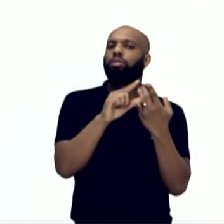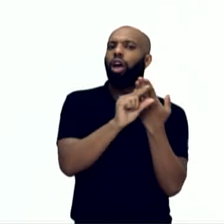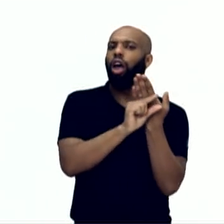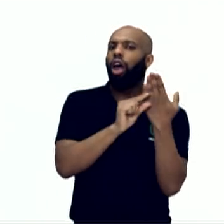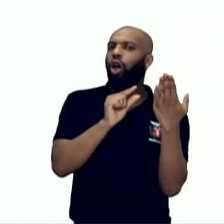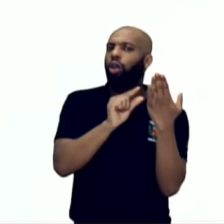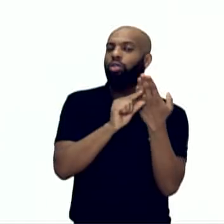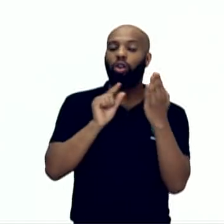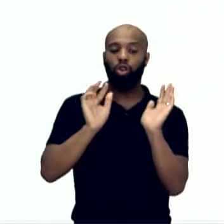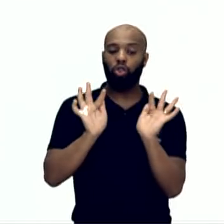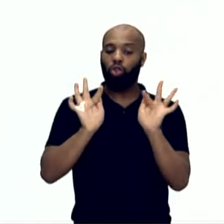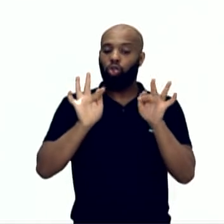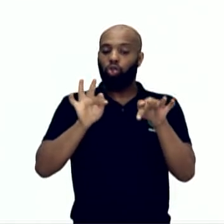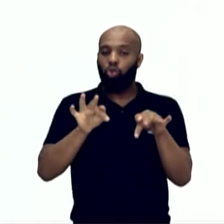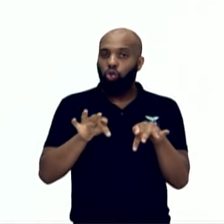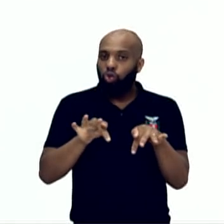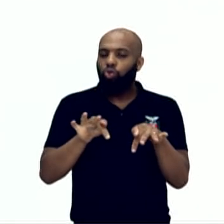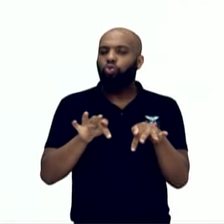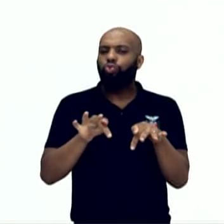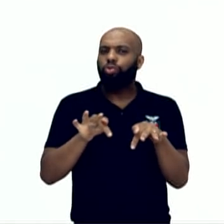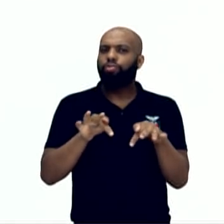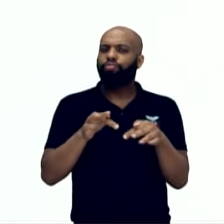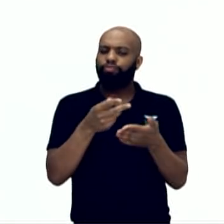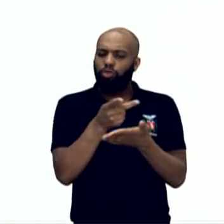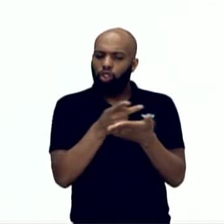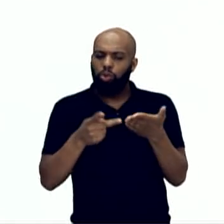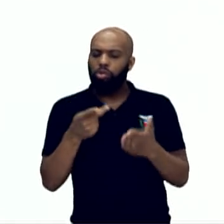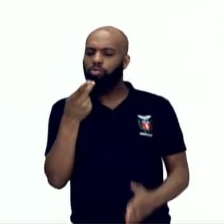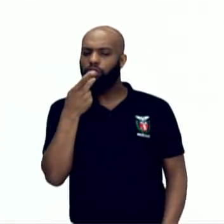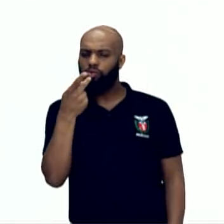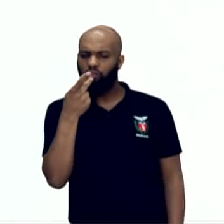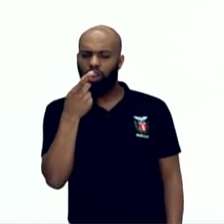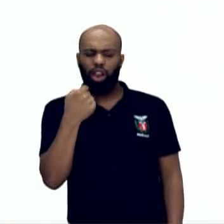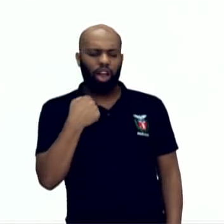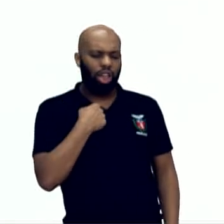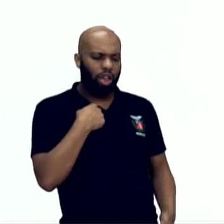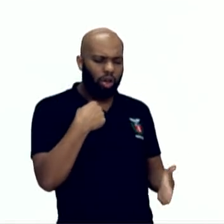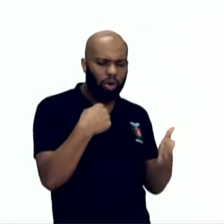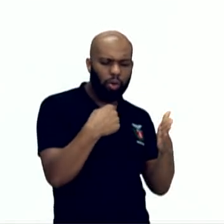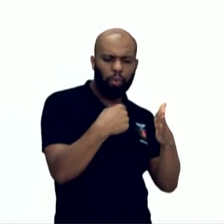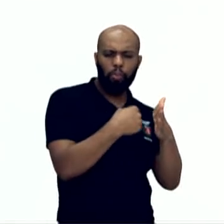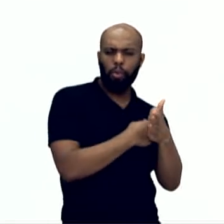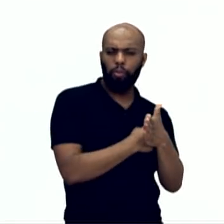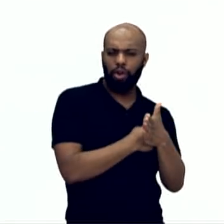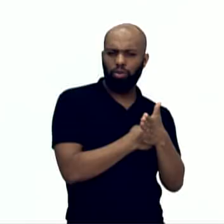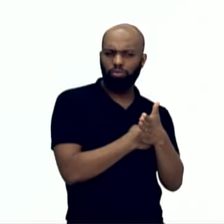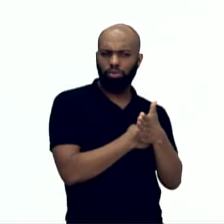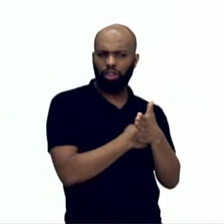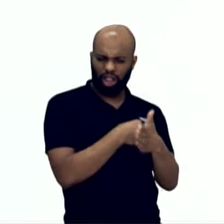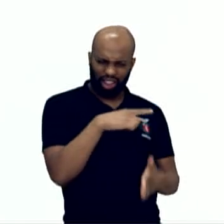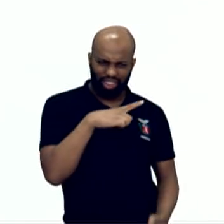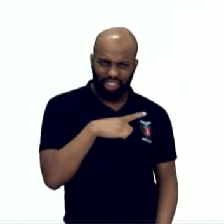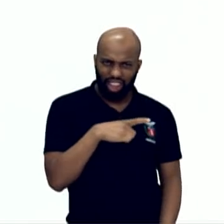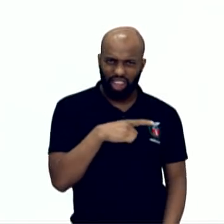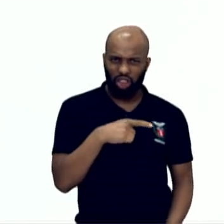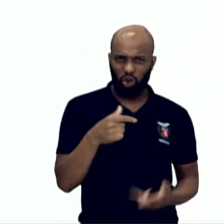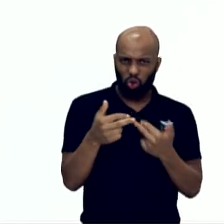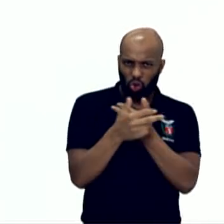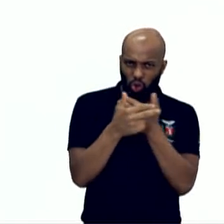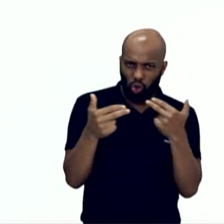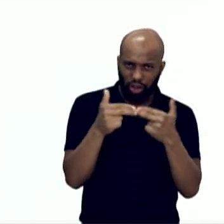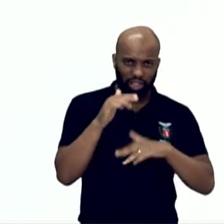no final do poema, afirma: e me pergunto, já em prosa, existe coisa mais